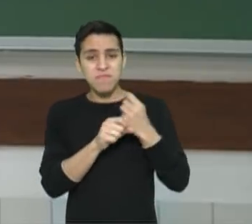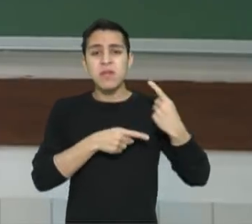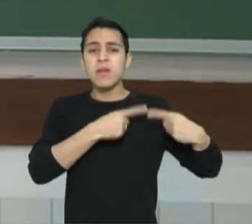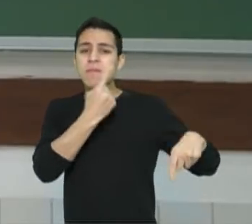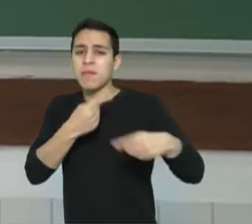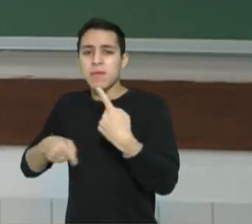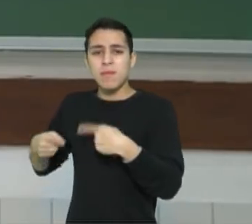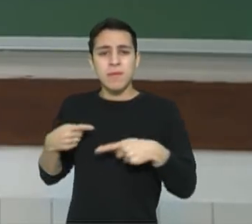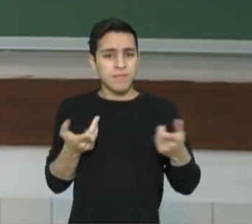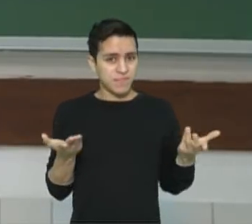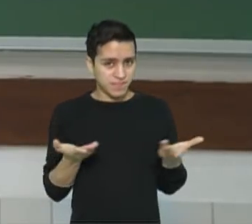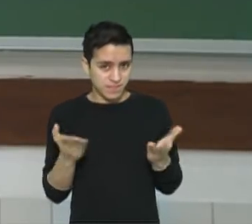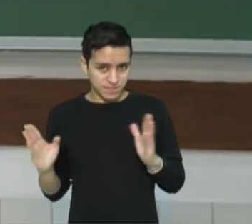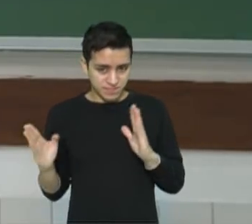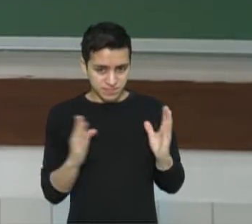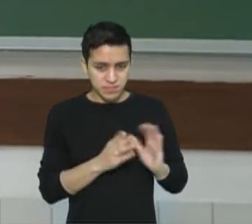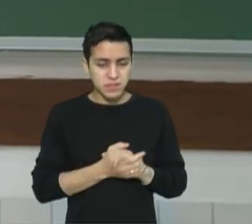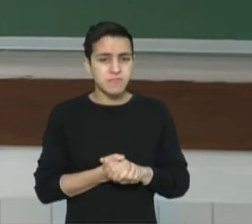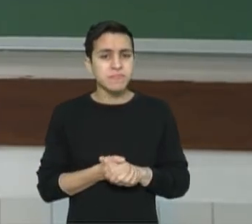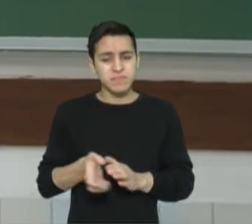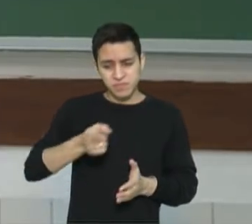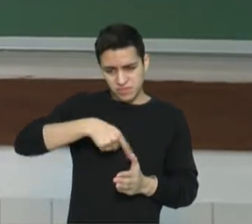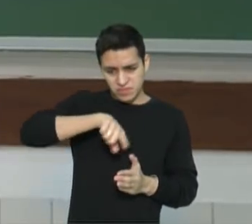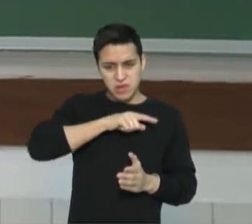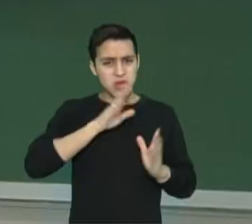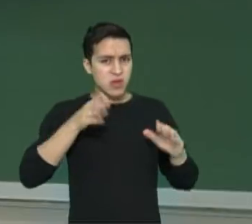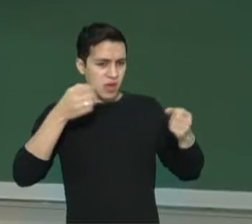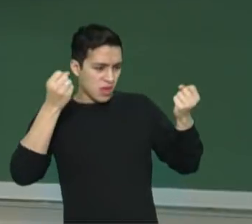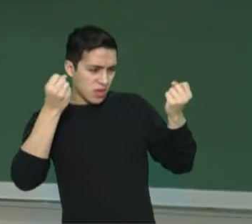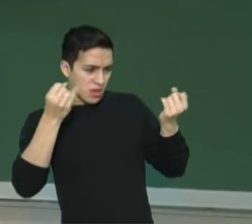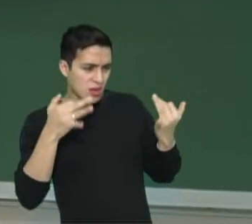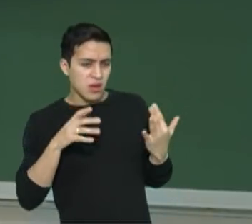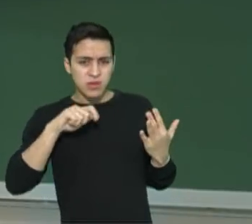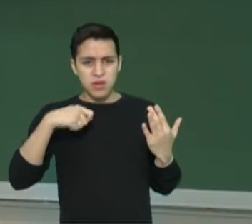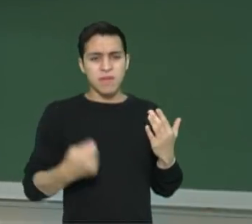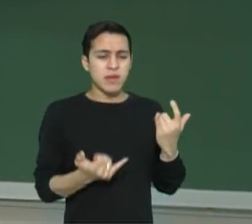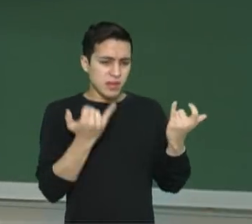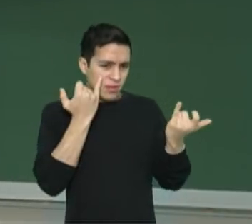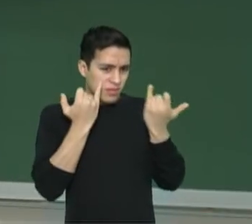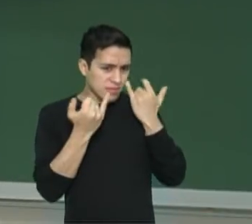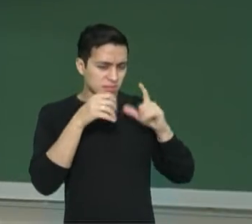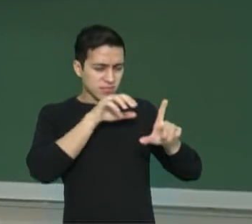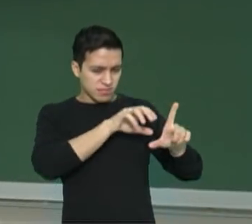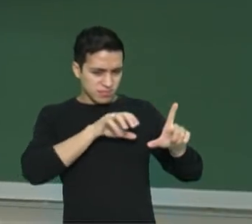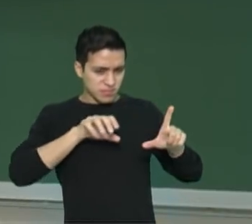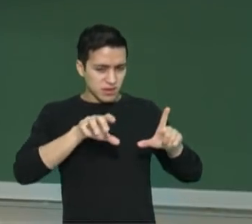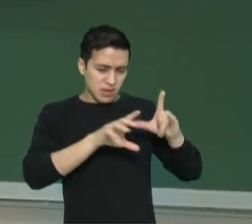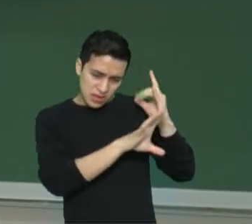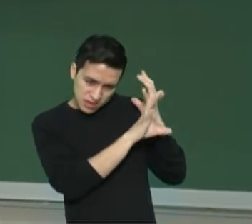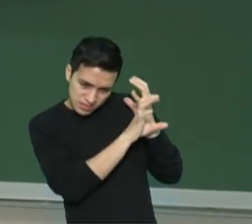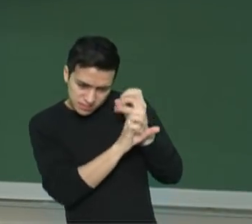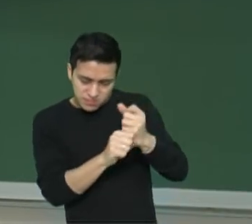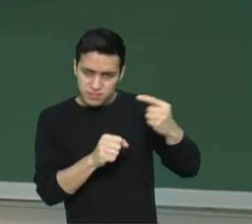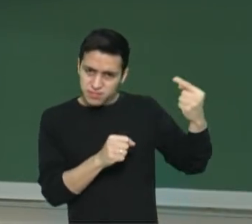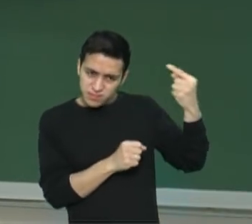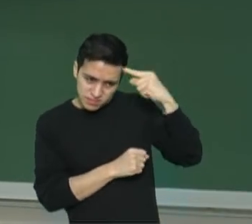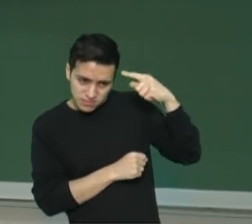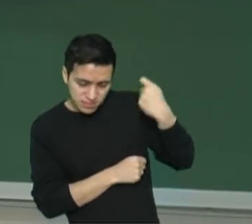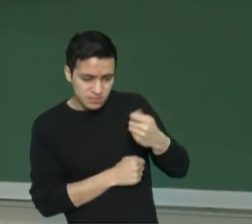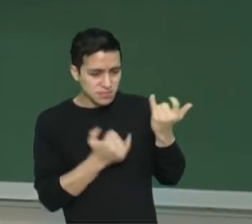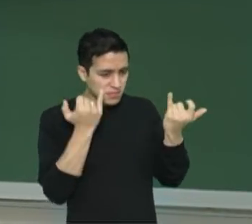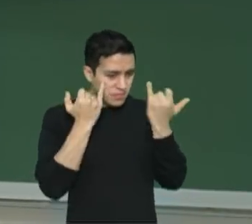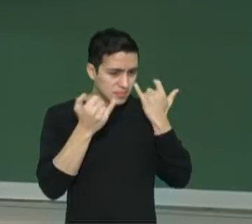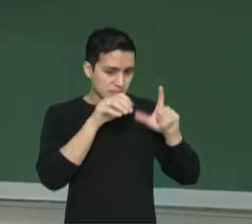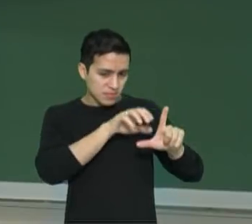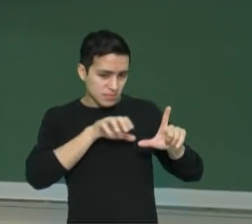discussões. Nós falamos do infográfico, então conhecemos, retomamos, revisamos, pensamos no infográfico, que talvez